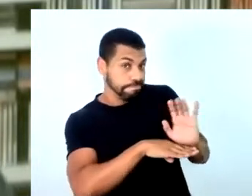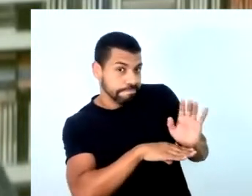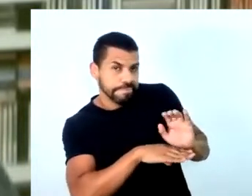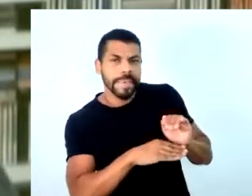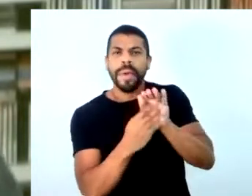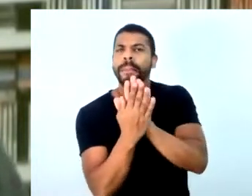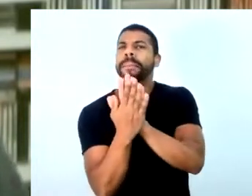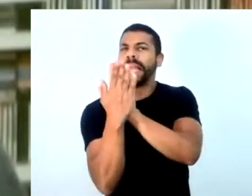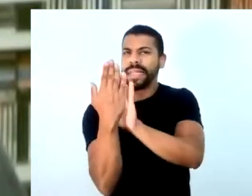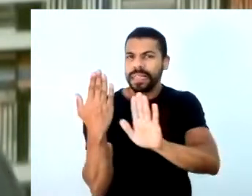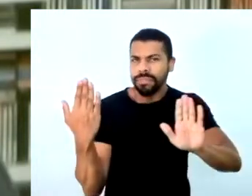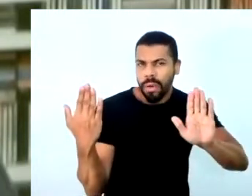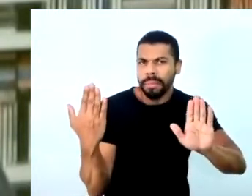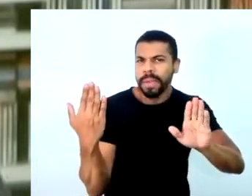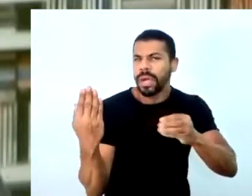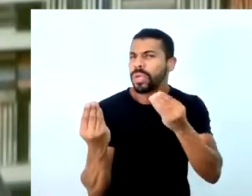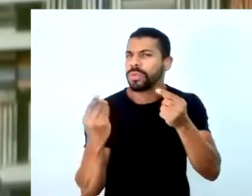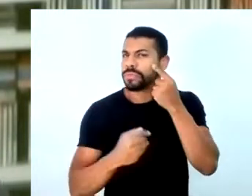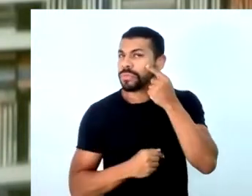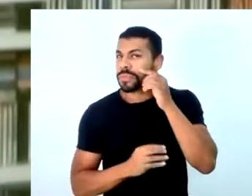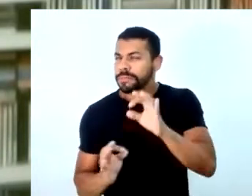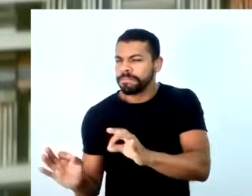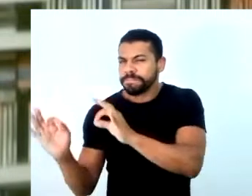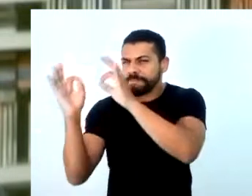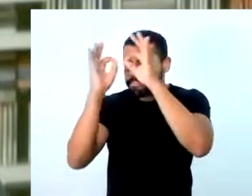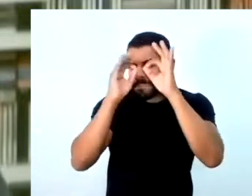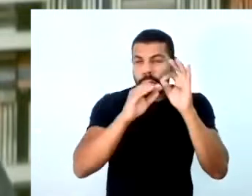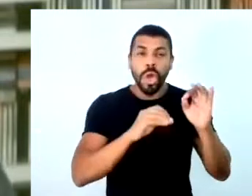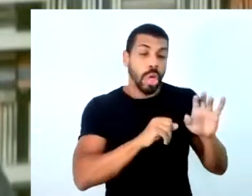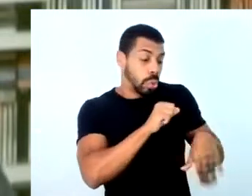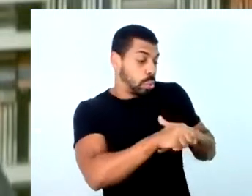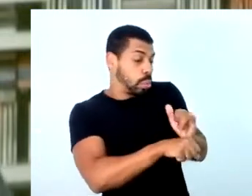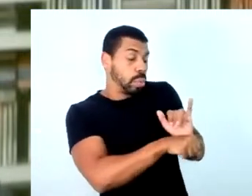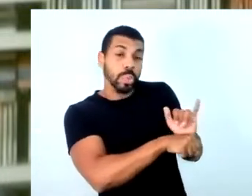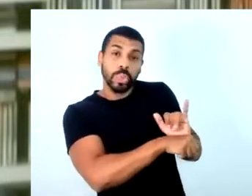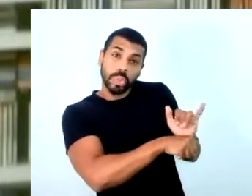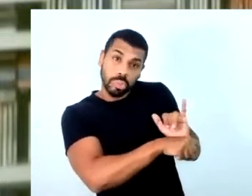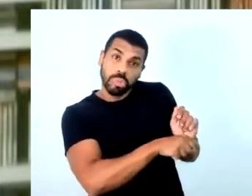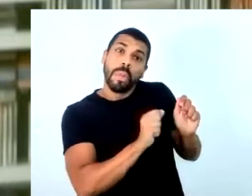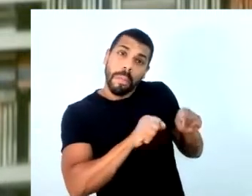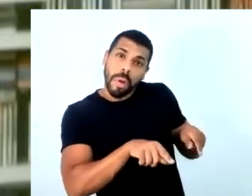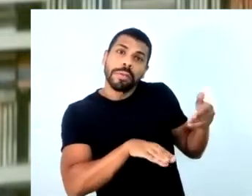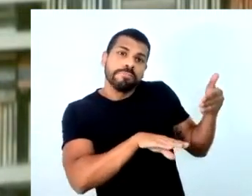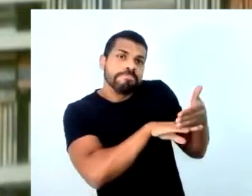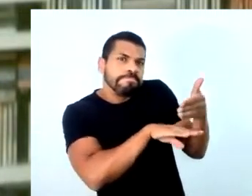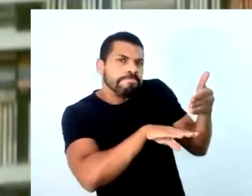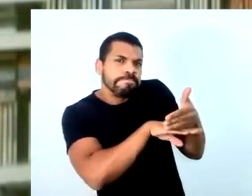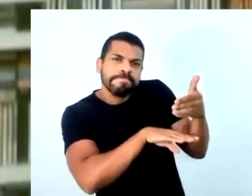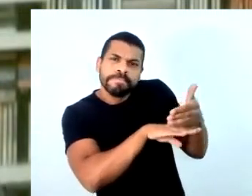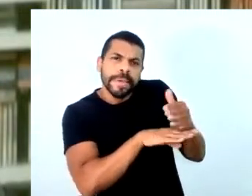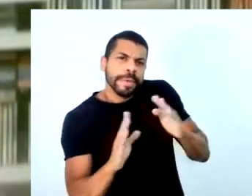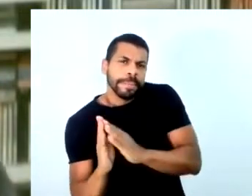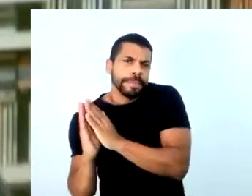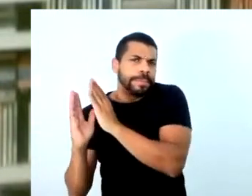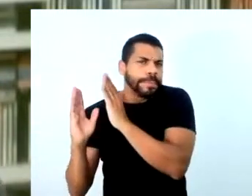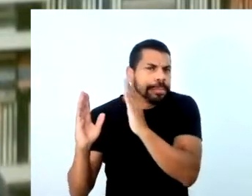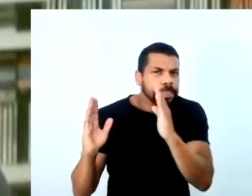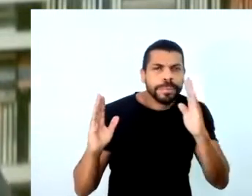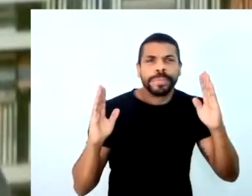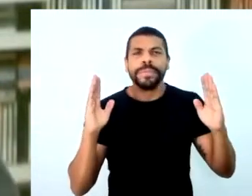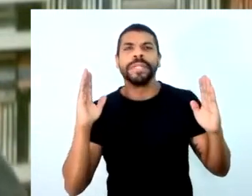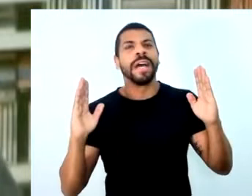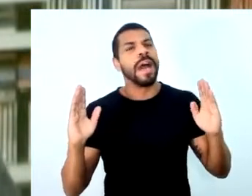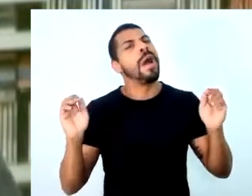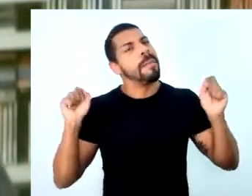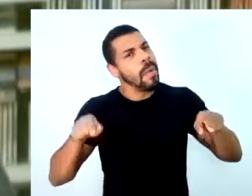diferentes plataformas. E vocês que estão aí no YouTube podem ir colocando perguntas a qualquer momento, desde o início até o final